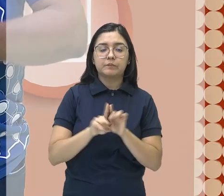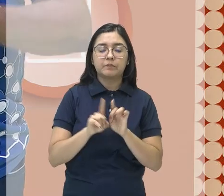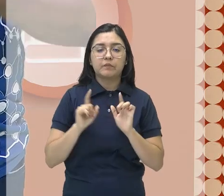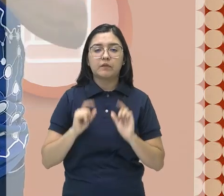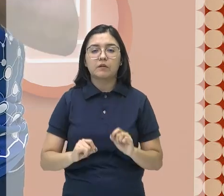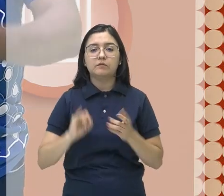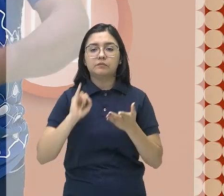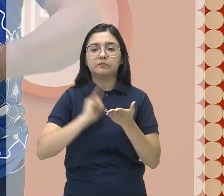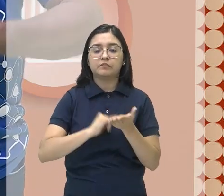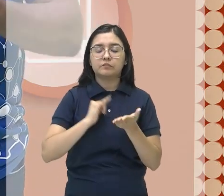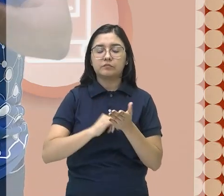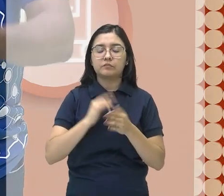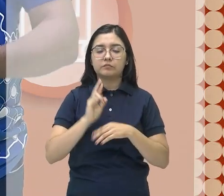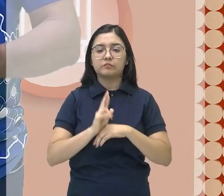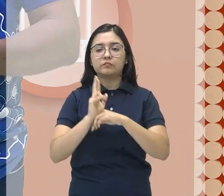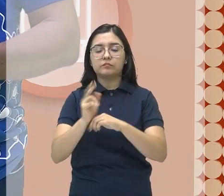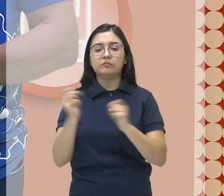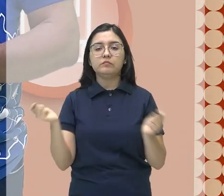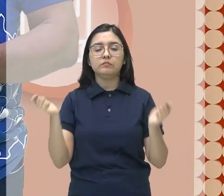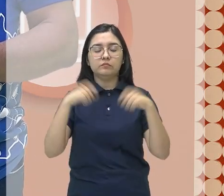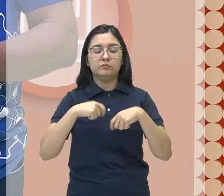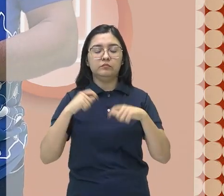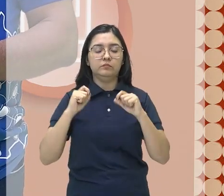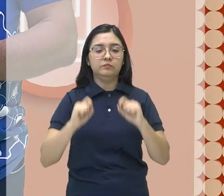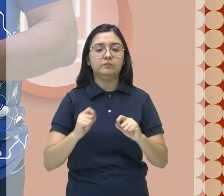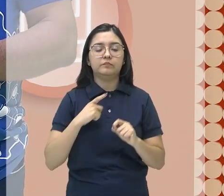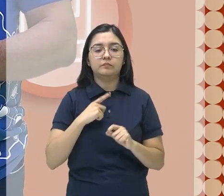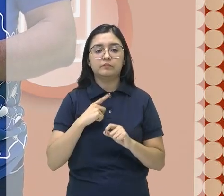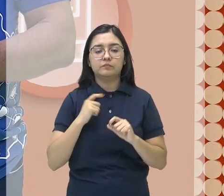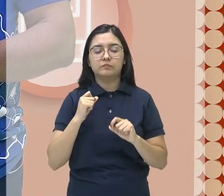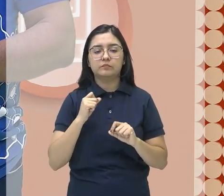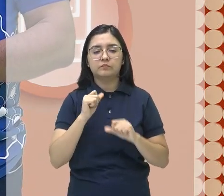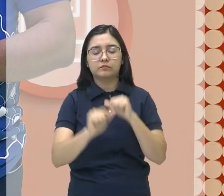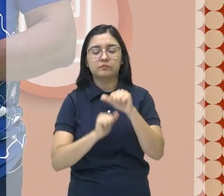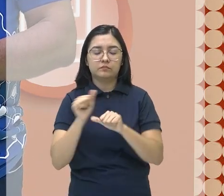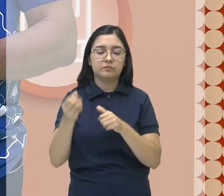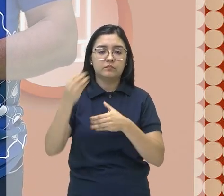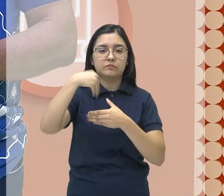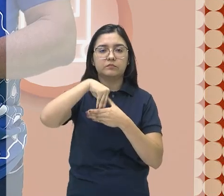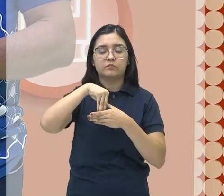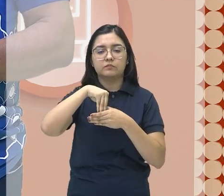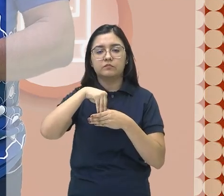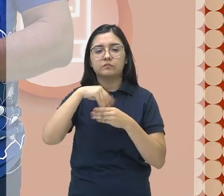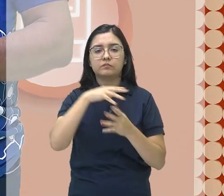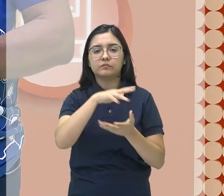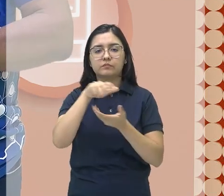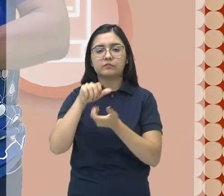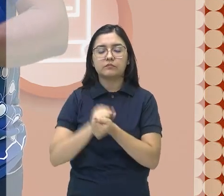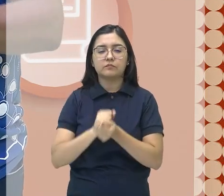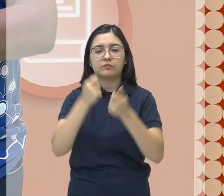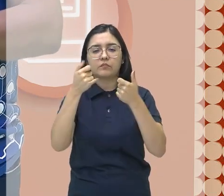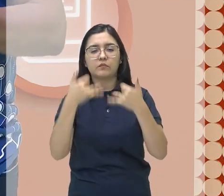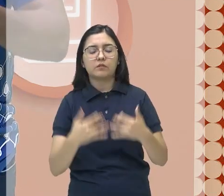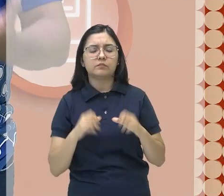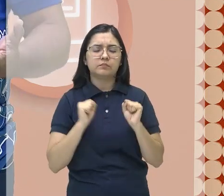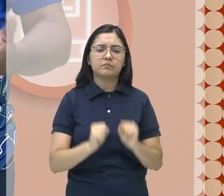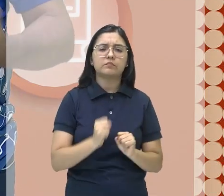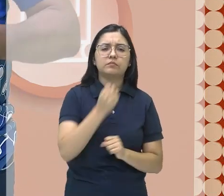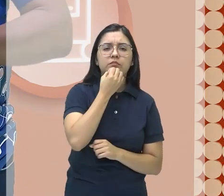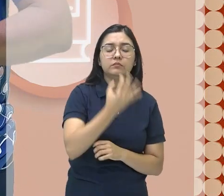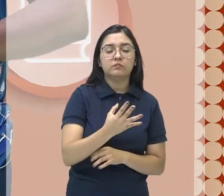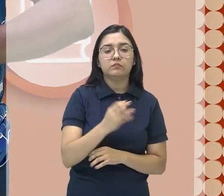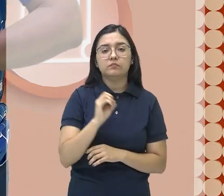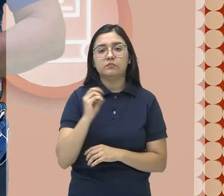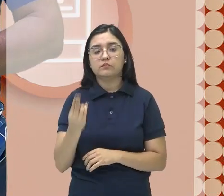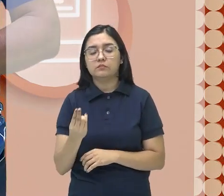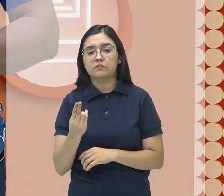recurso vai promovendo, então, essas mudanças, né, no mundo. Como nós falamos, que pode ser para o bem ou pode ser para o